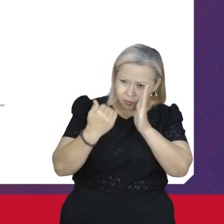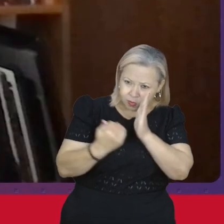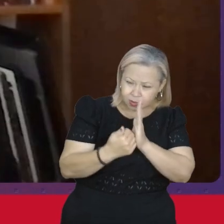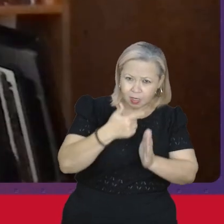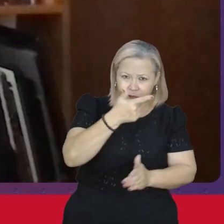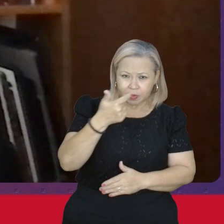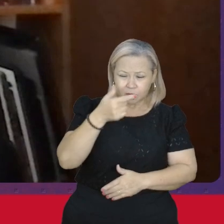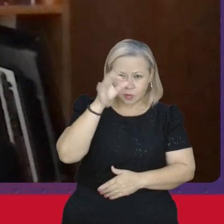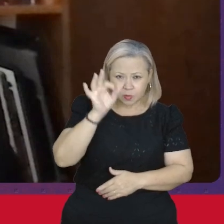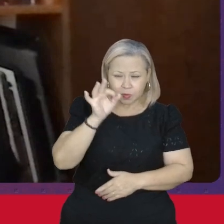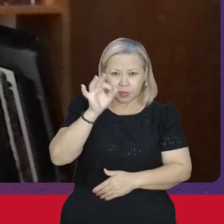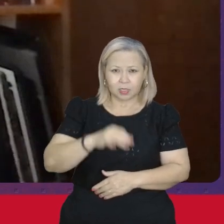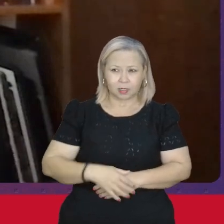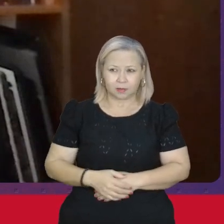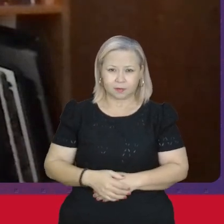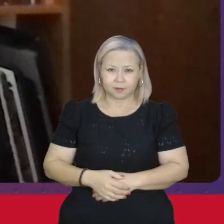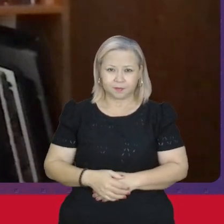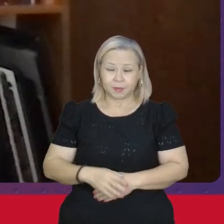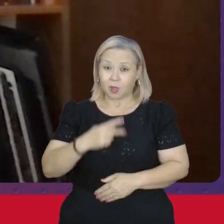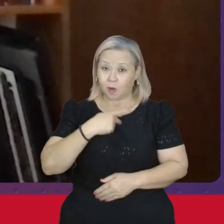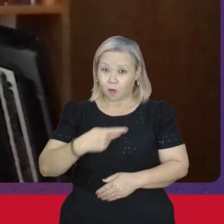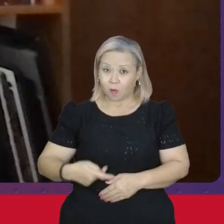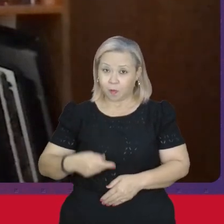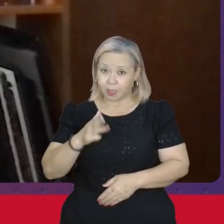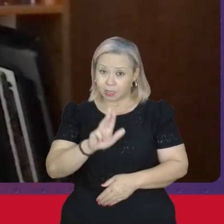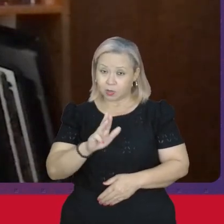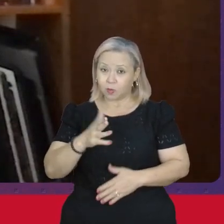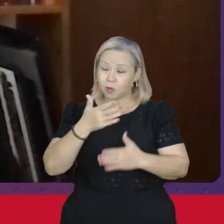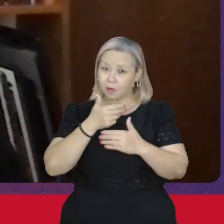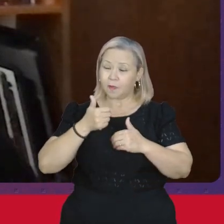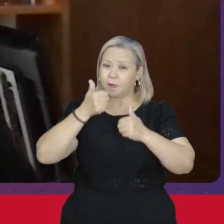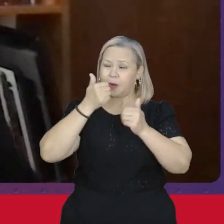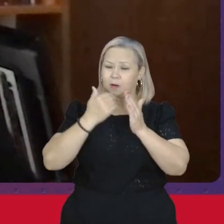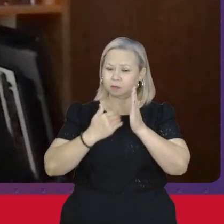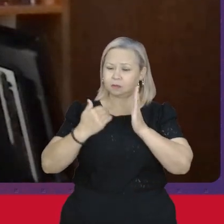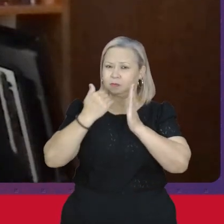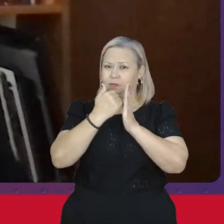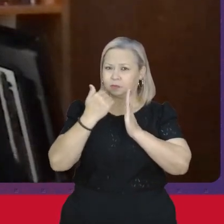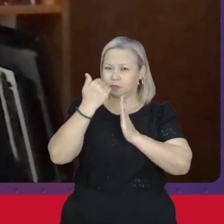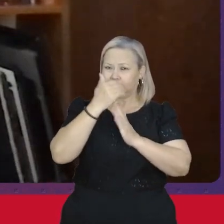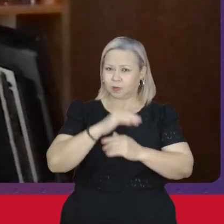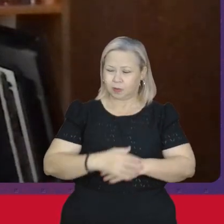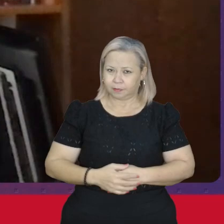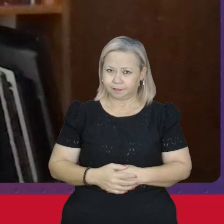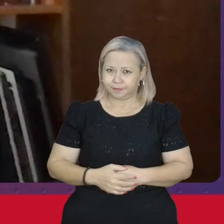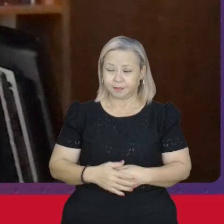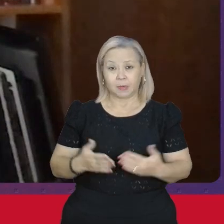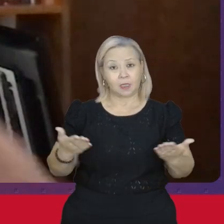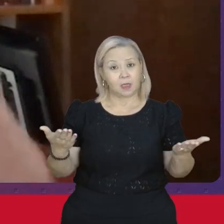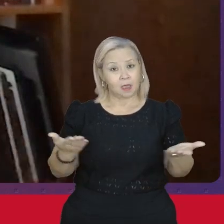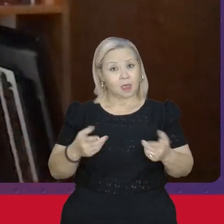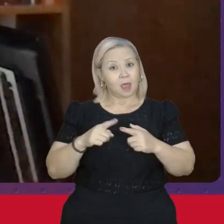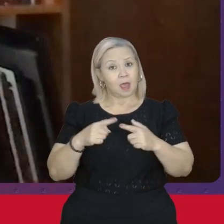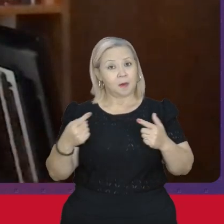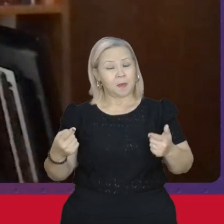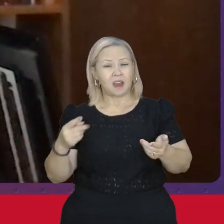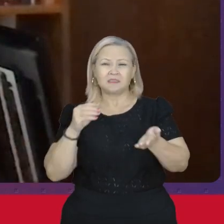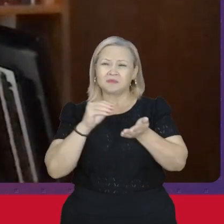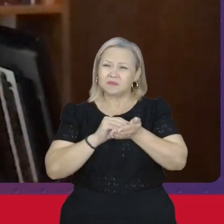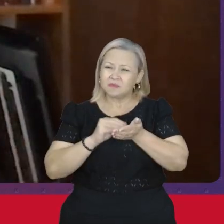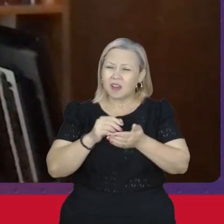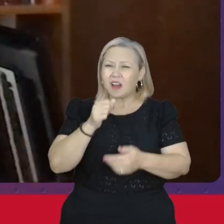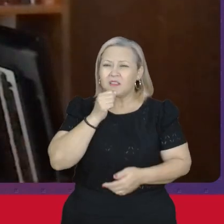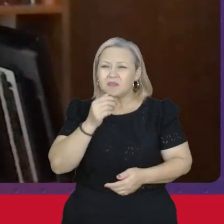22%. Né? Nossa, mas 22% de população em insegurança alimentar continua sendo muito alto, é verdade. Mas